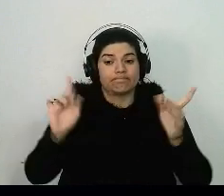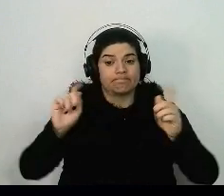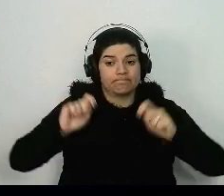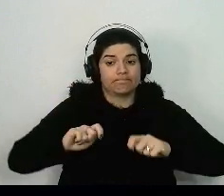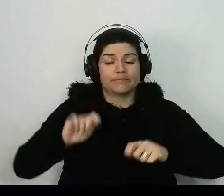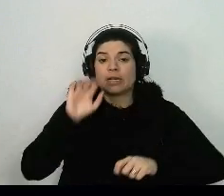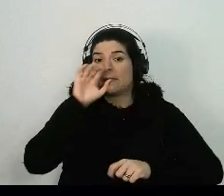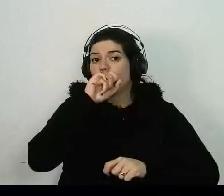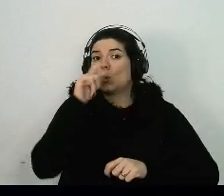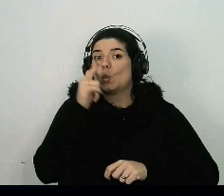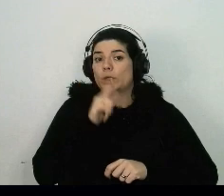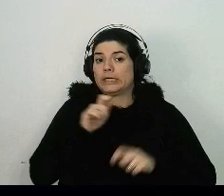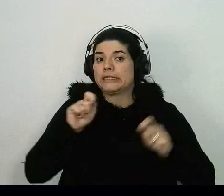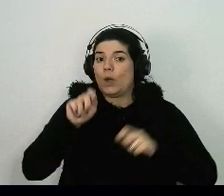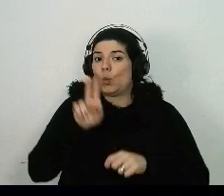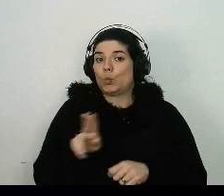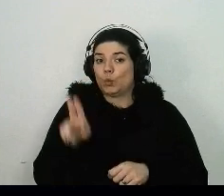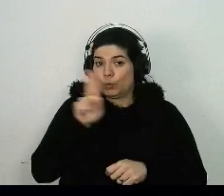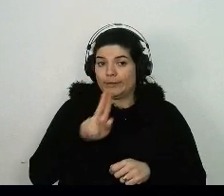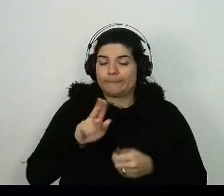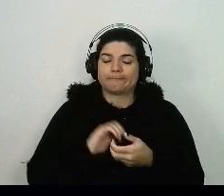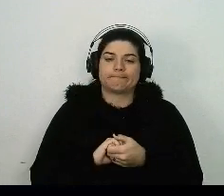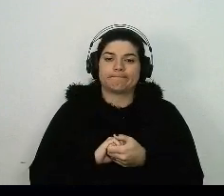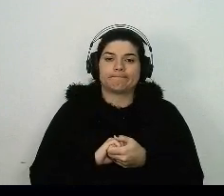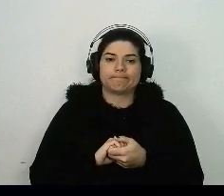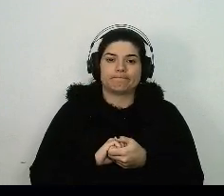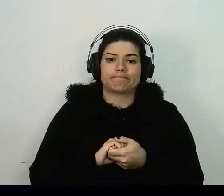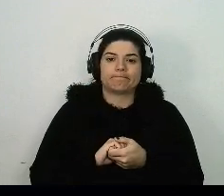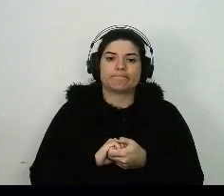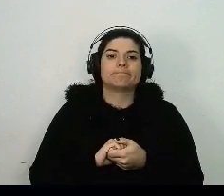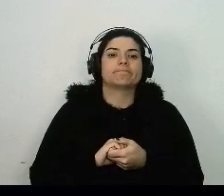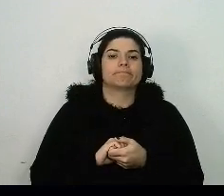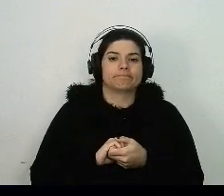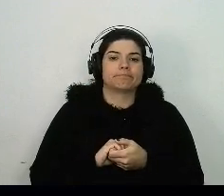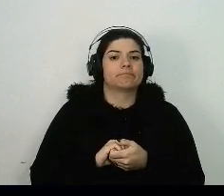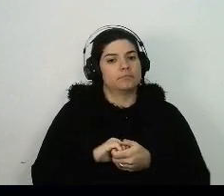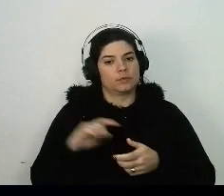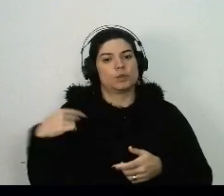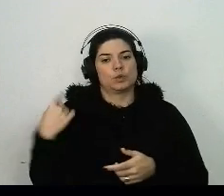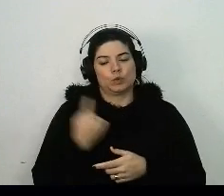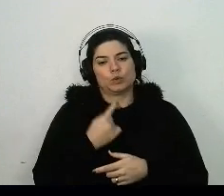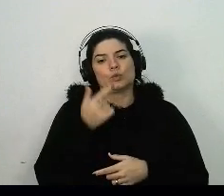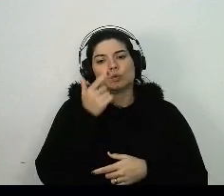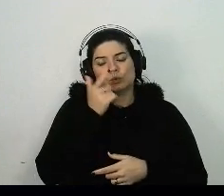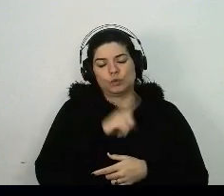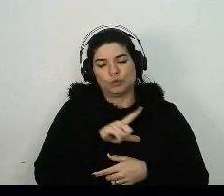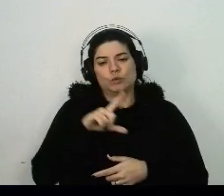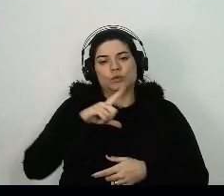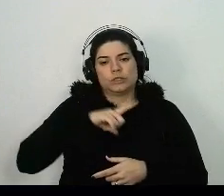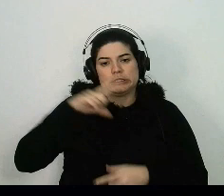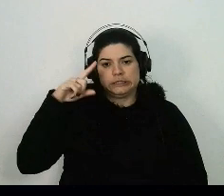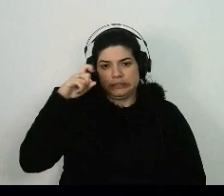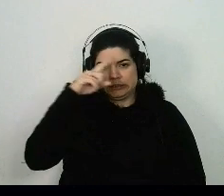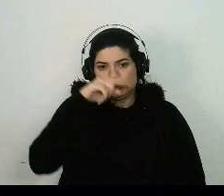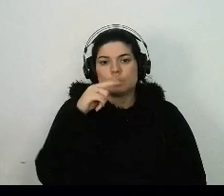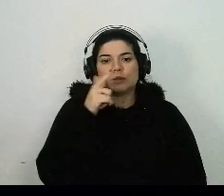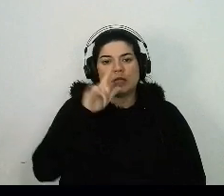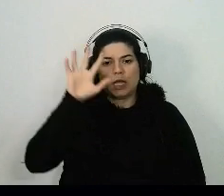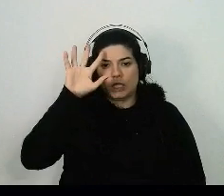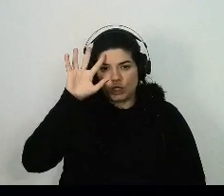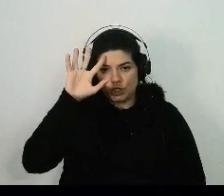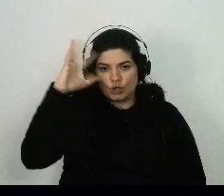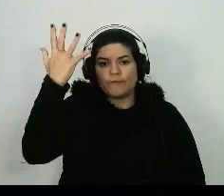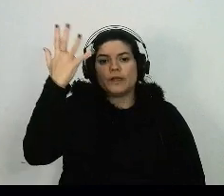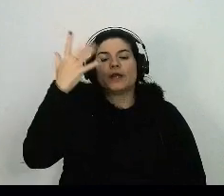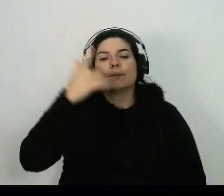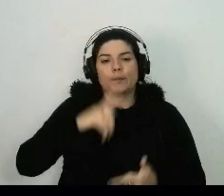esses dados. E lá na Neon não foi diferente, tá? Nós tivemos um grande desafio e a gente conseguiu resolver bastante desse problema